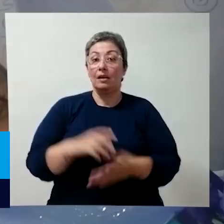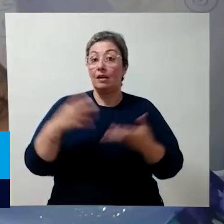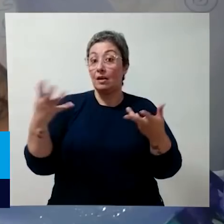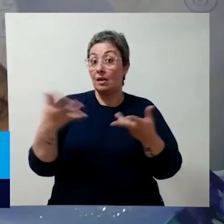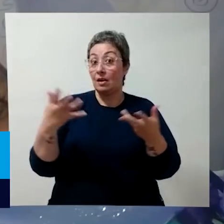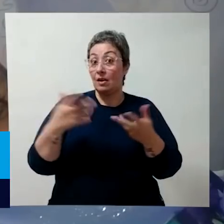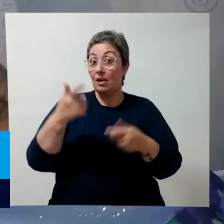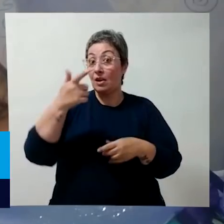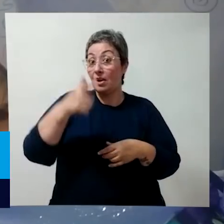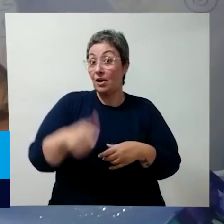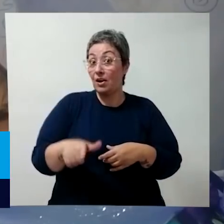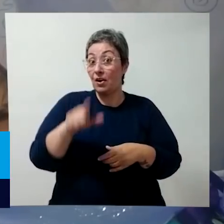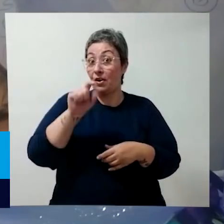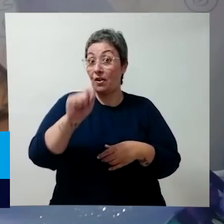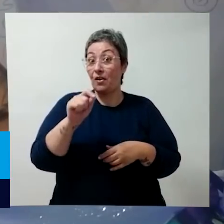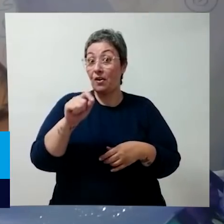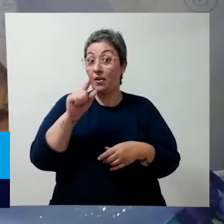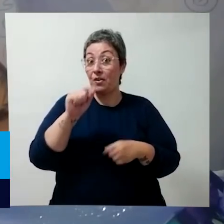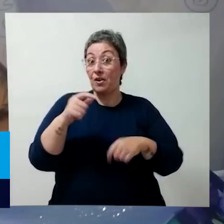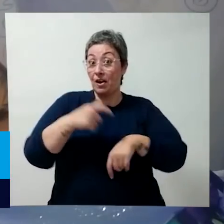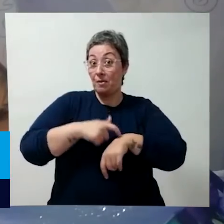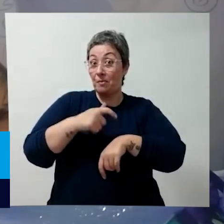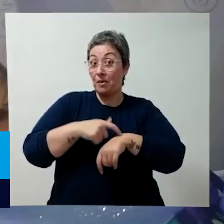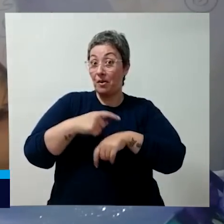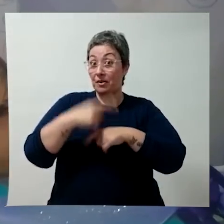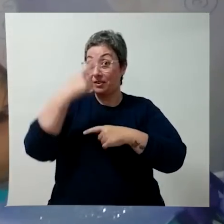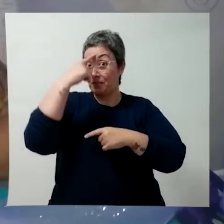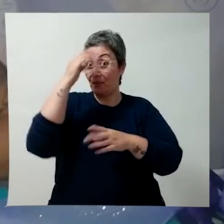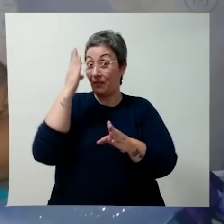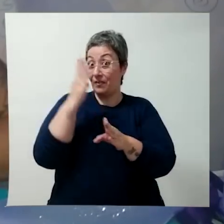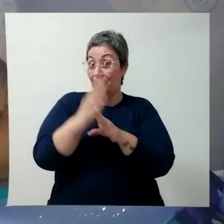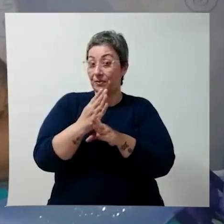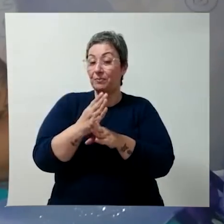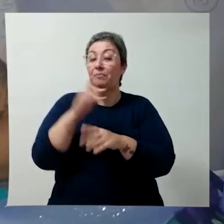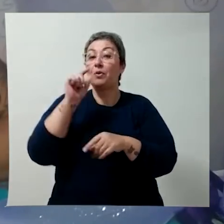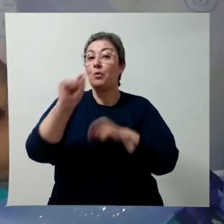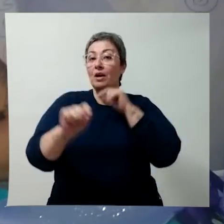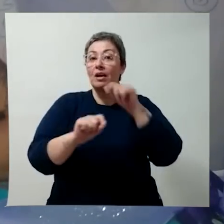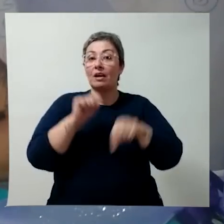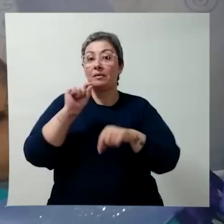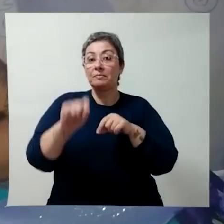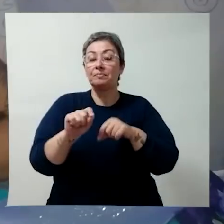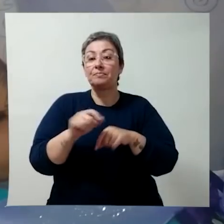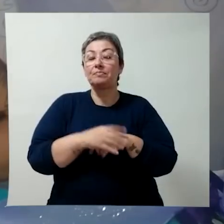Estamos de novo mais uma vez aqui para o nosso momento charadinha. O que é?